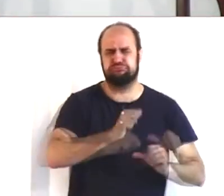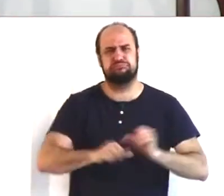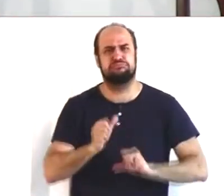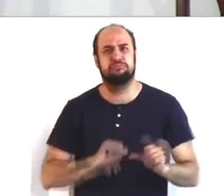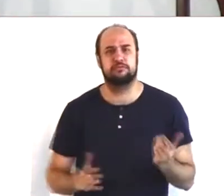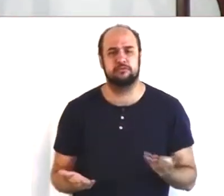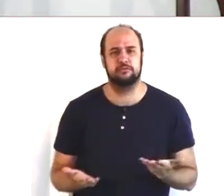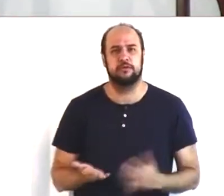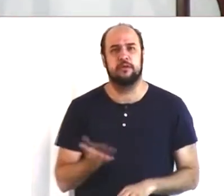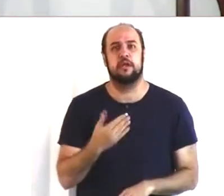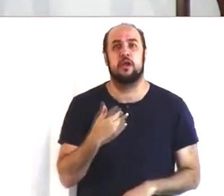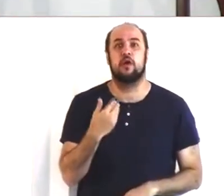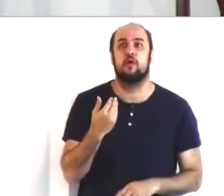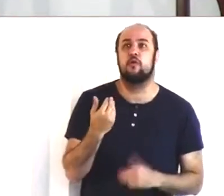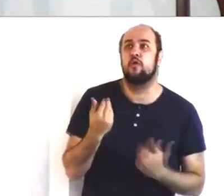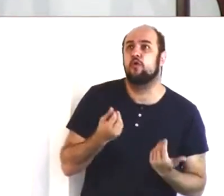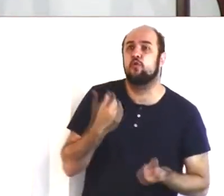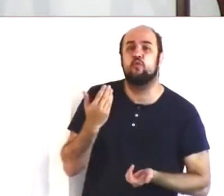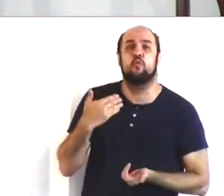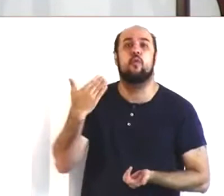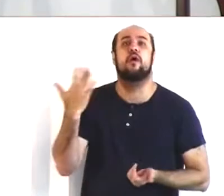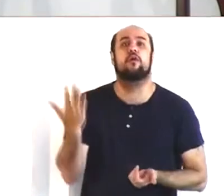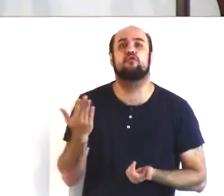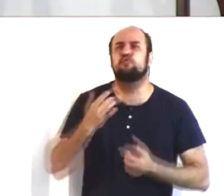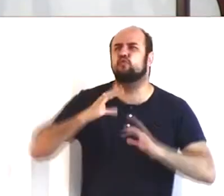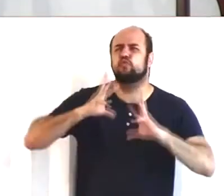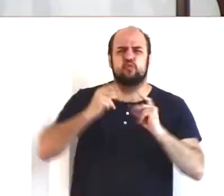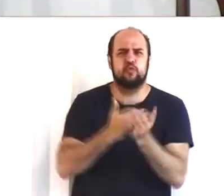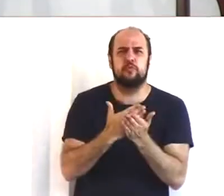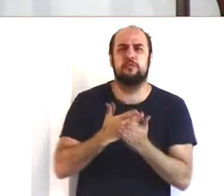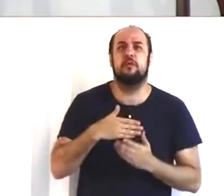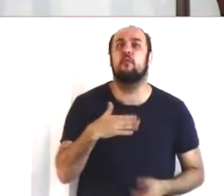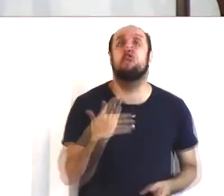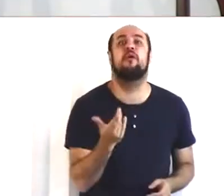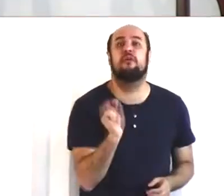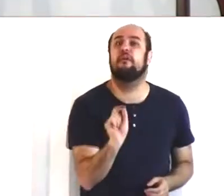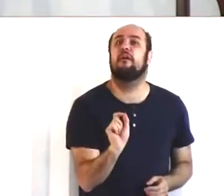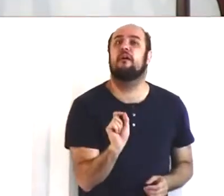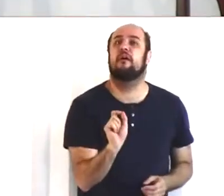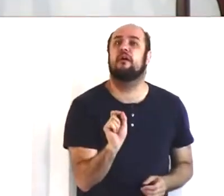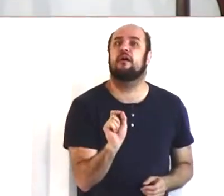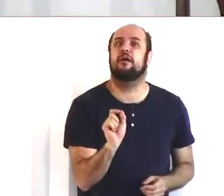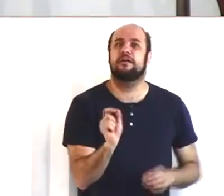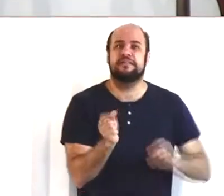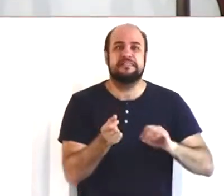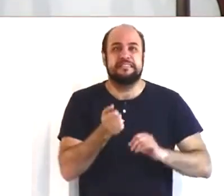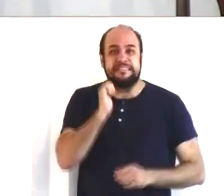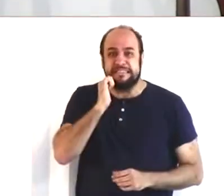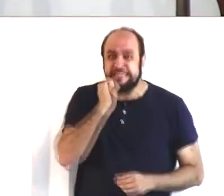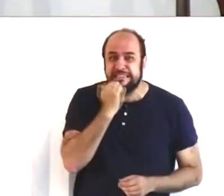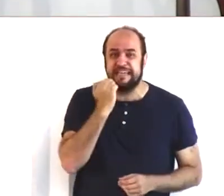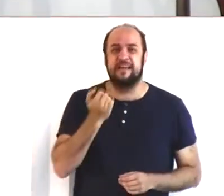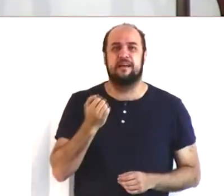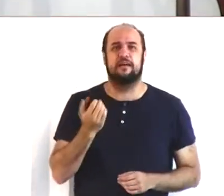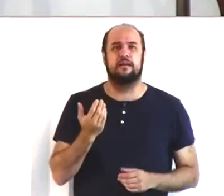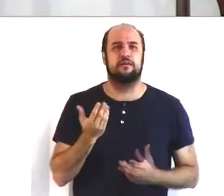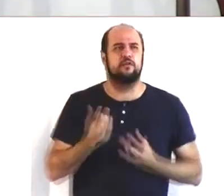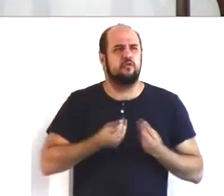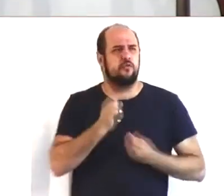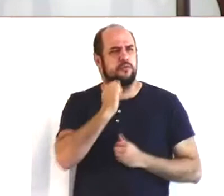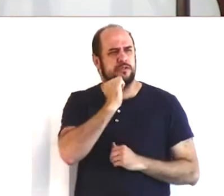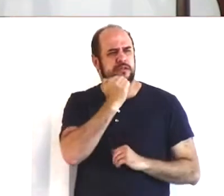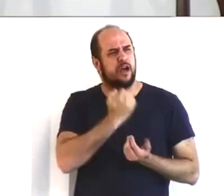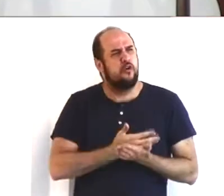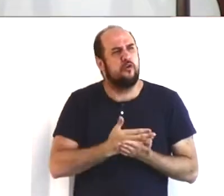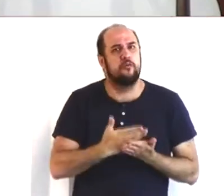onde vem a origem de todas essas coisas tão desenvolvidas? Da ciência. E qual é a origem da